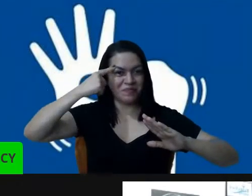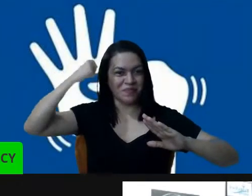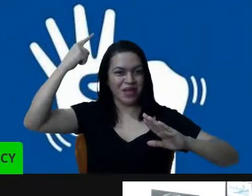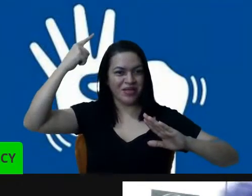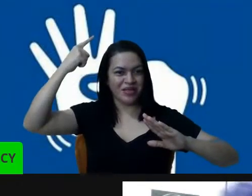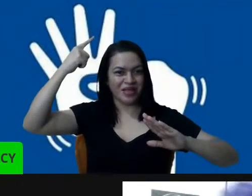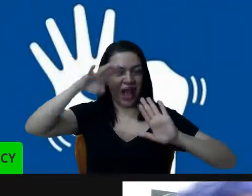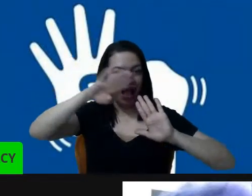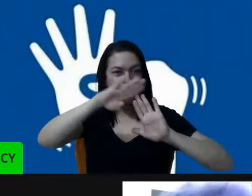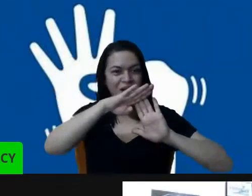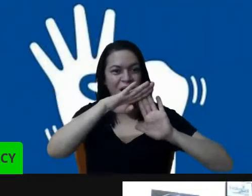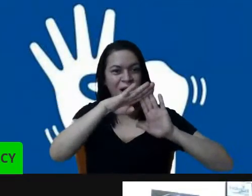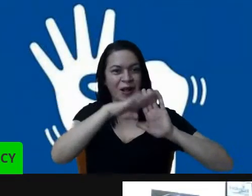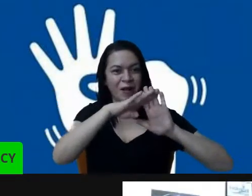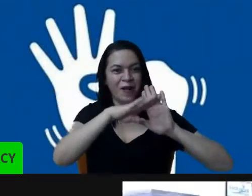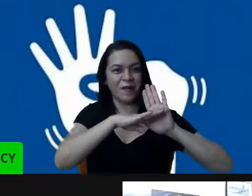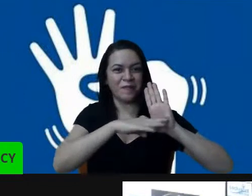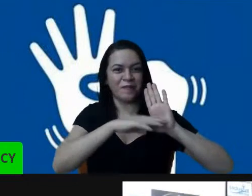hoje, né? São